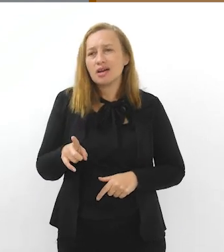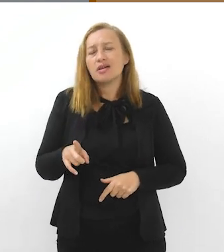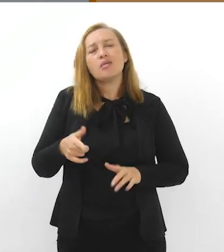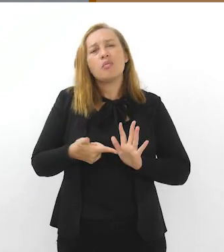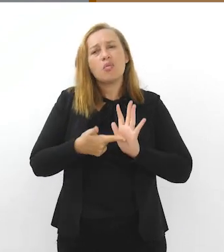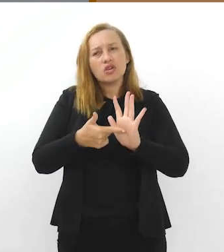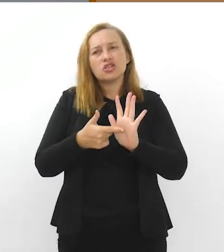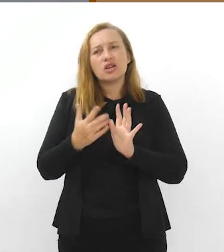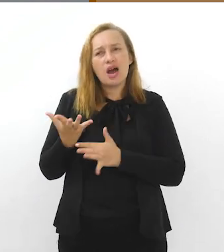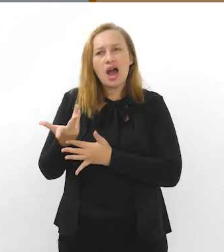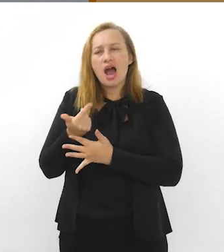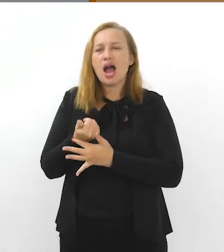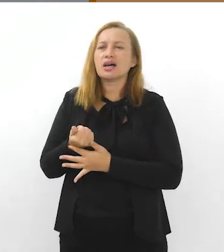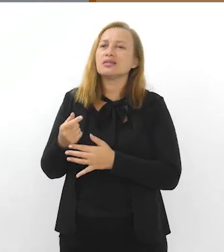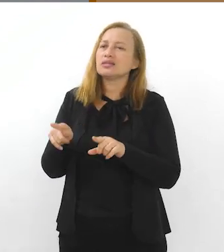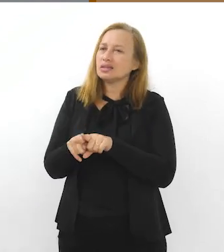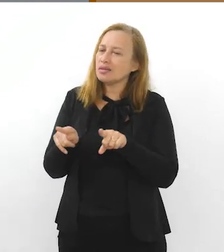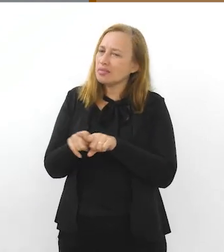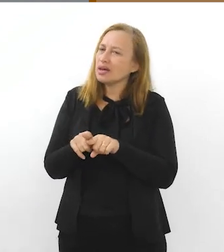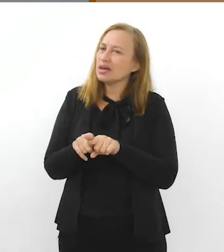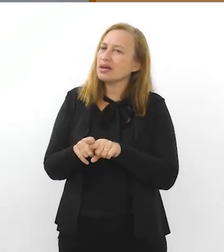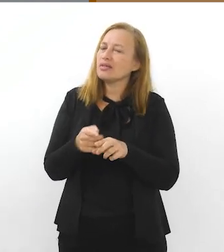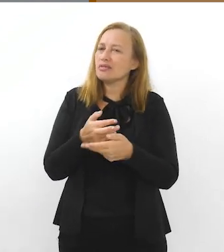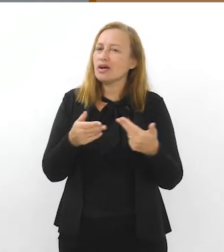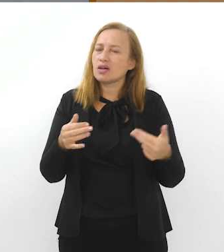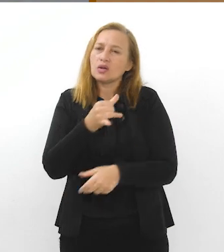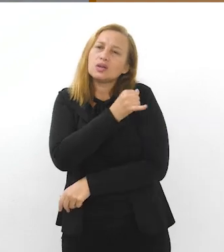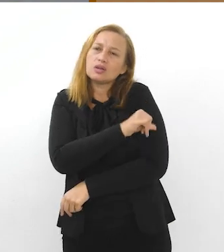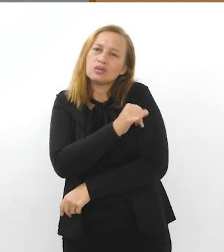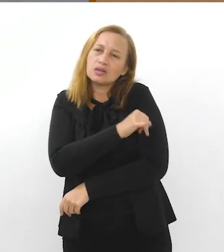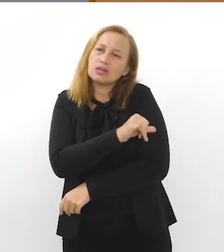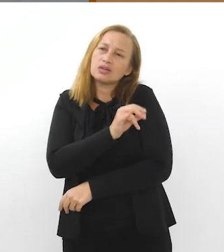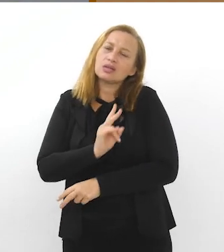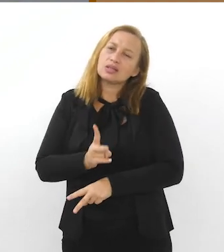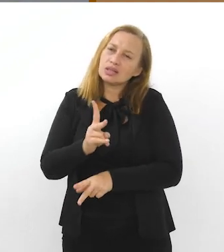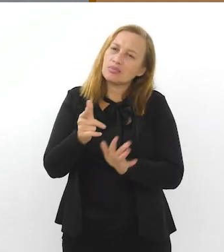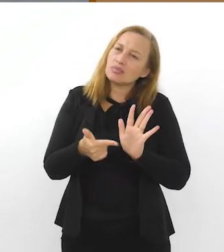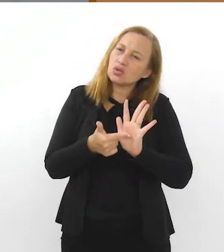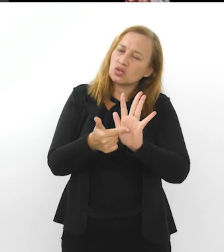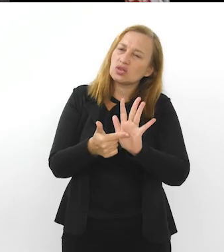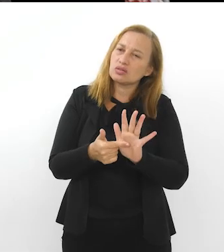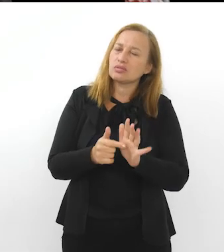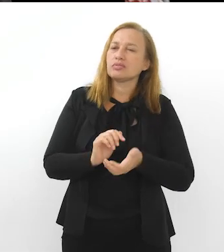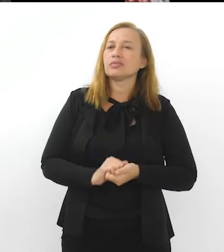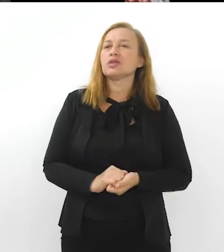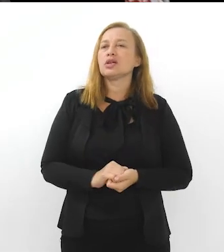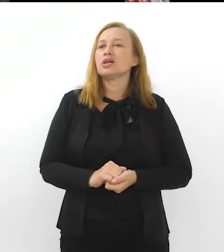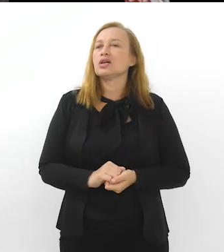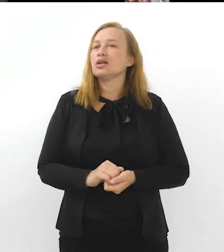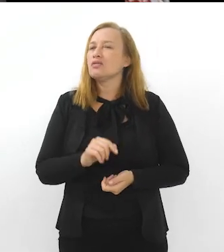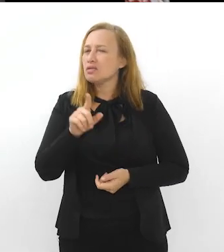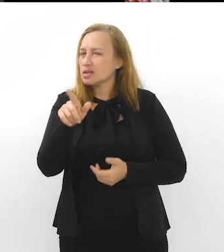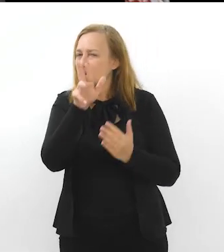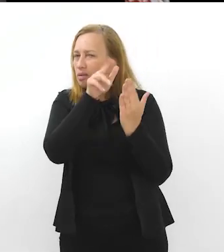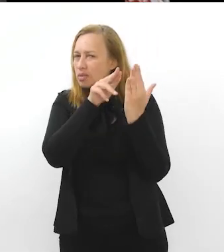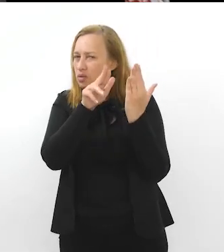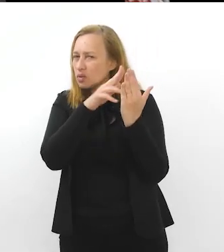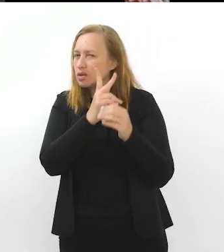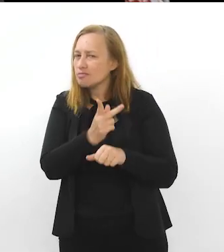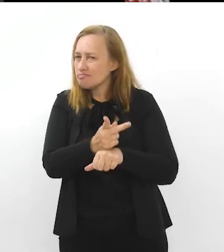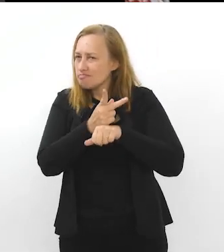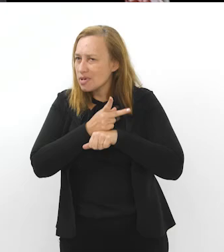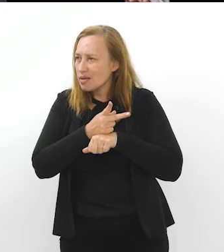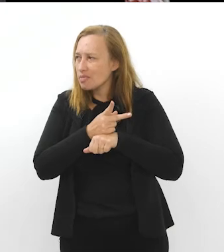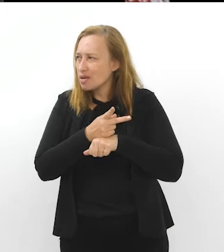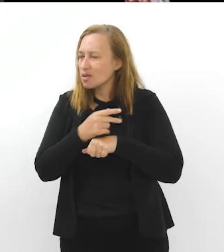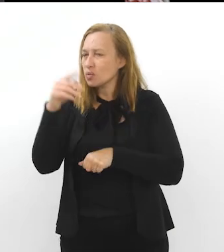é você mostrar essa arte. No Brasil também bastante, né? No Rio de Janeiro eu estou sempre expondo. E você é uma É, pintora